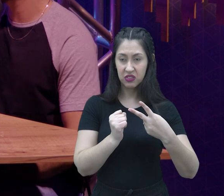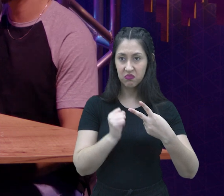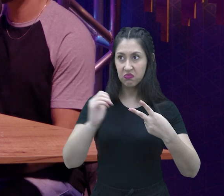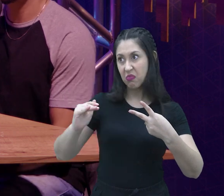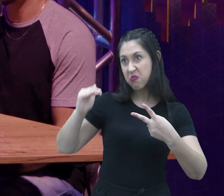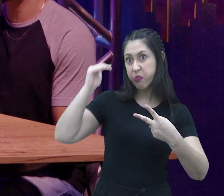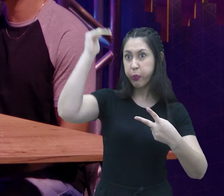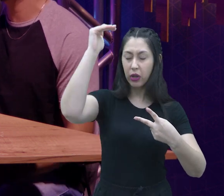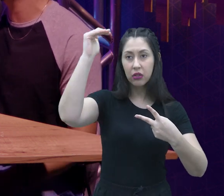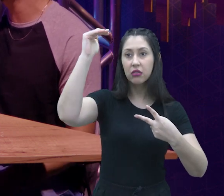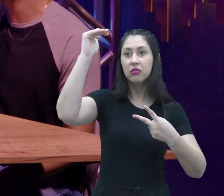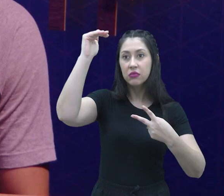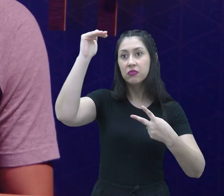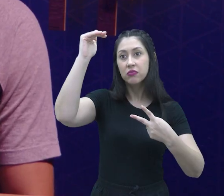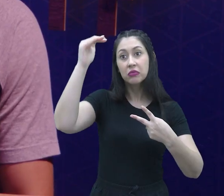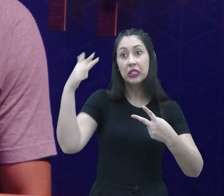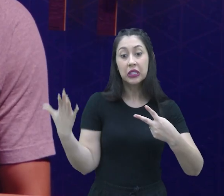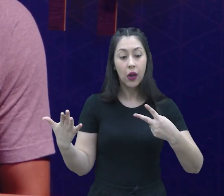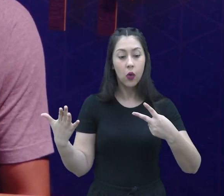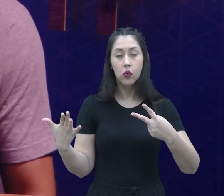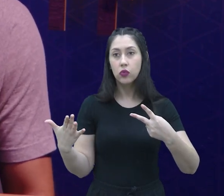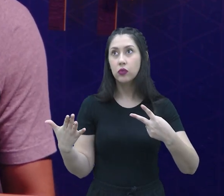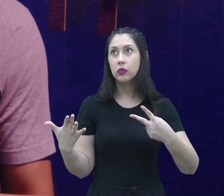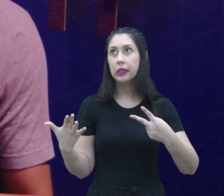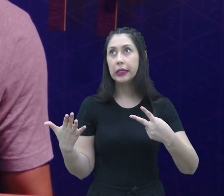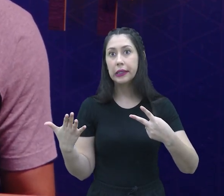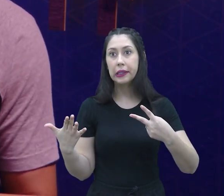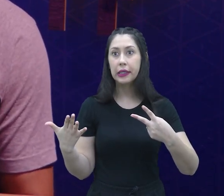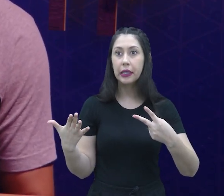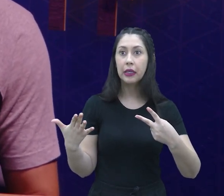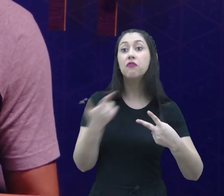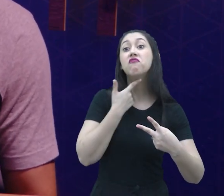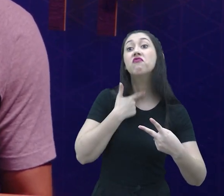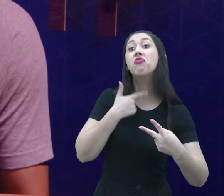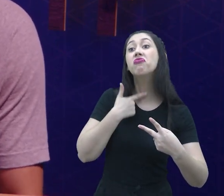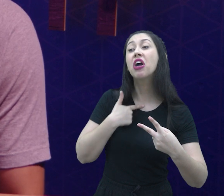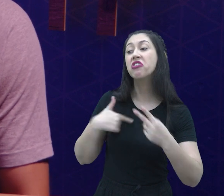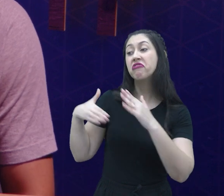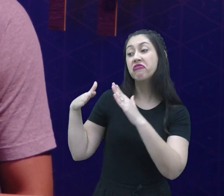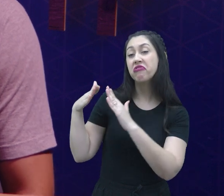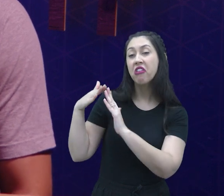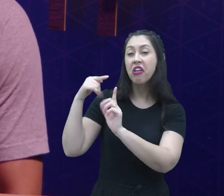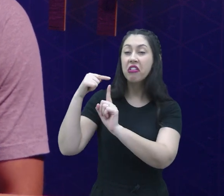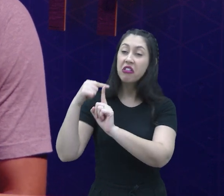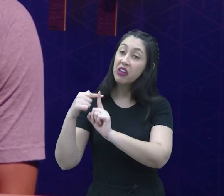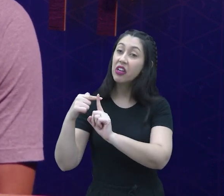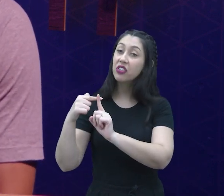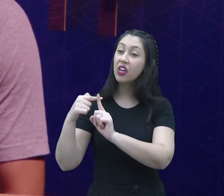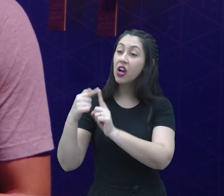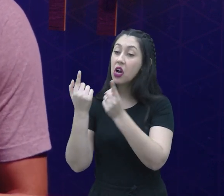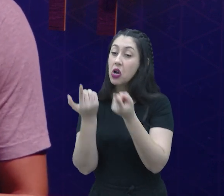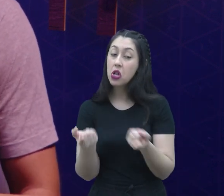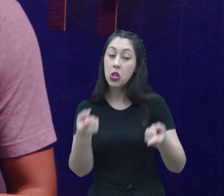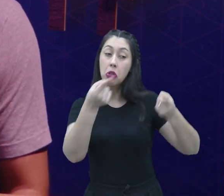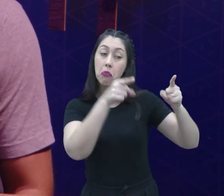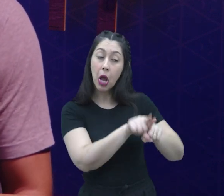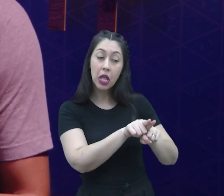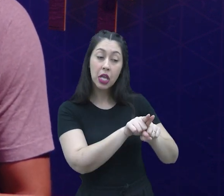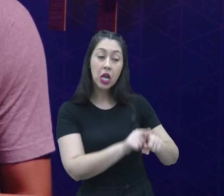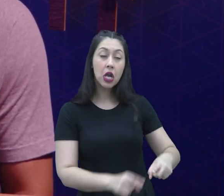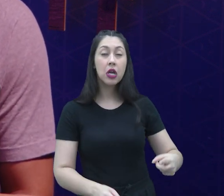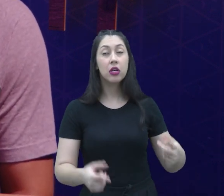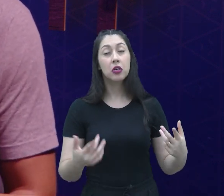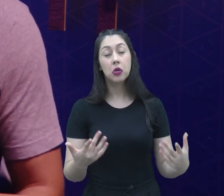né, que eram soberanos. Então era no máximo a vontade da igreja, que fazia um toma lá da cá com a